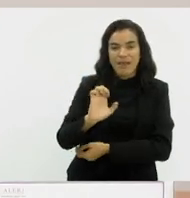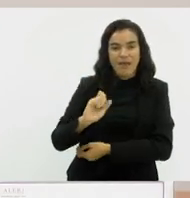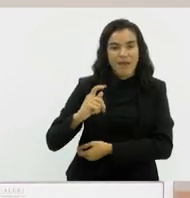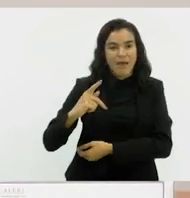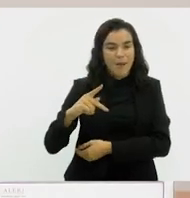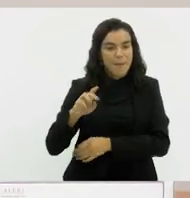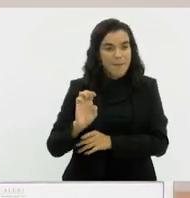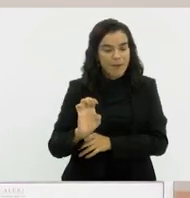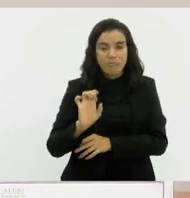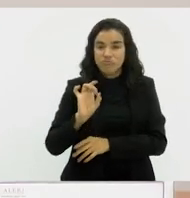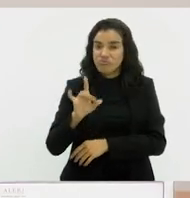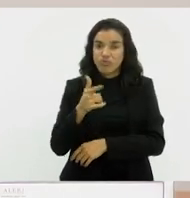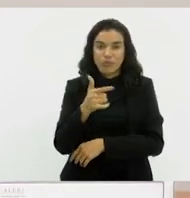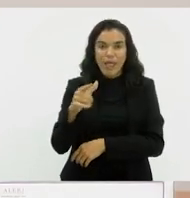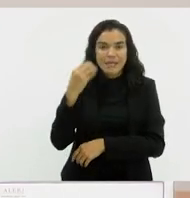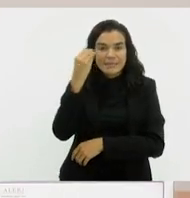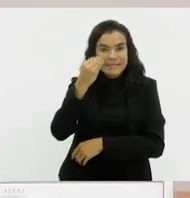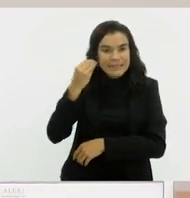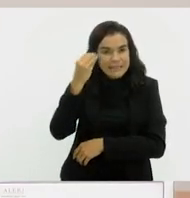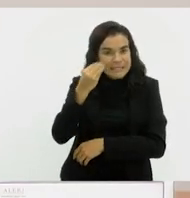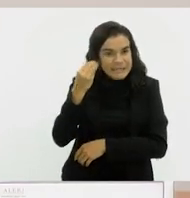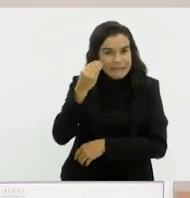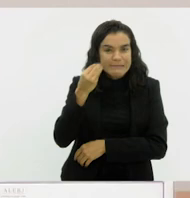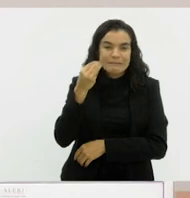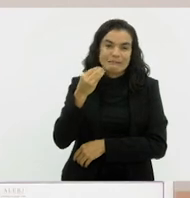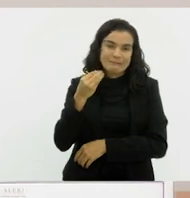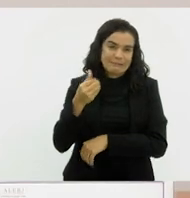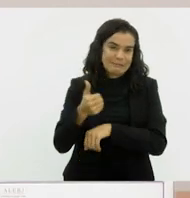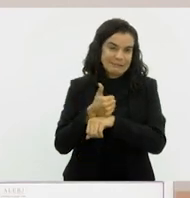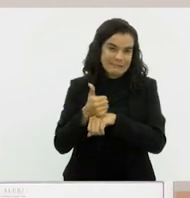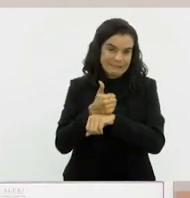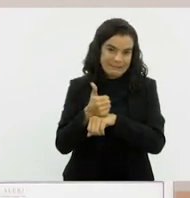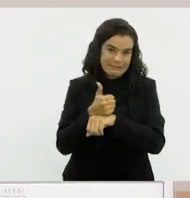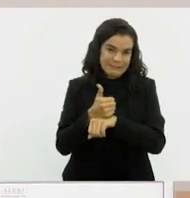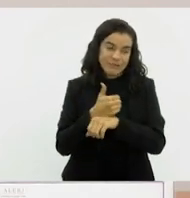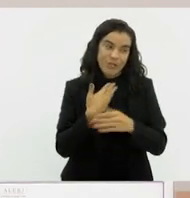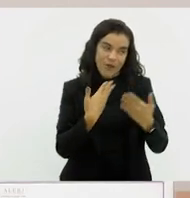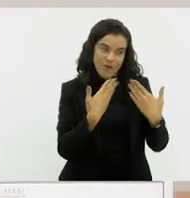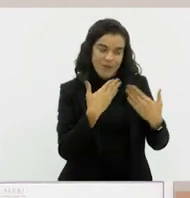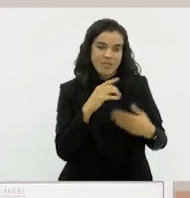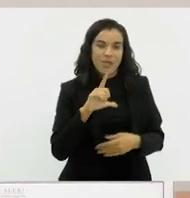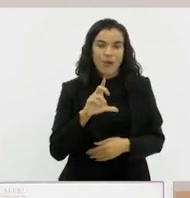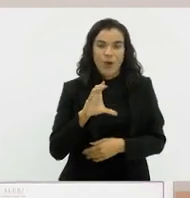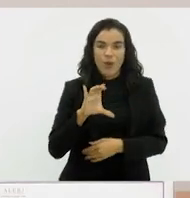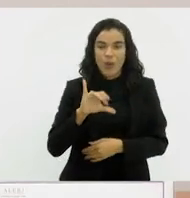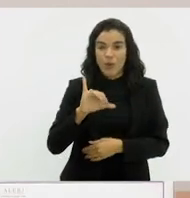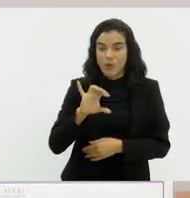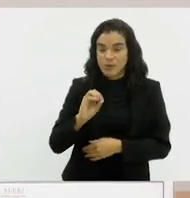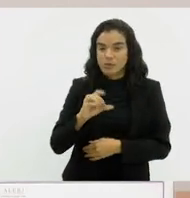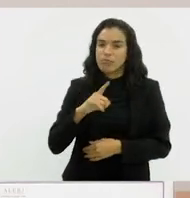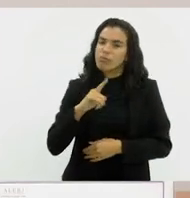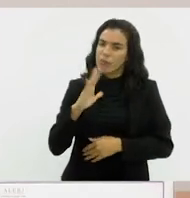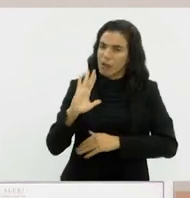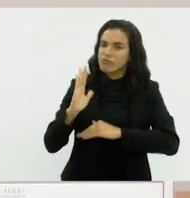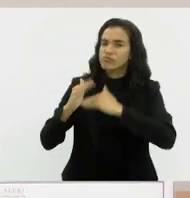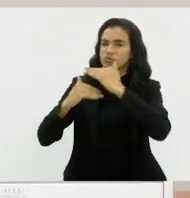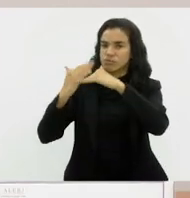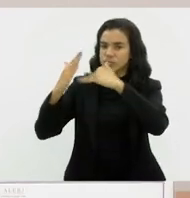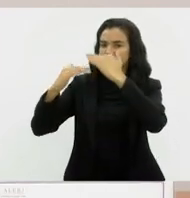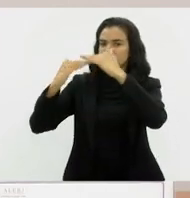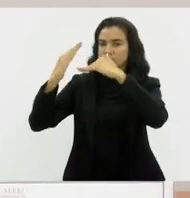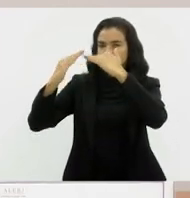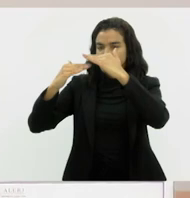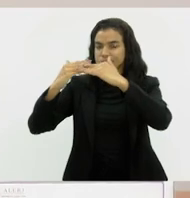reúne a expertise para isso. A gente já teve a oportunidade de conversar com o Lúcio diversas vezes em relação a isso. Então, a gente tem um progresso. É